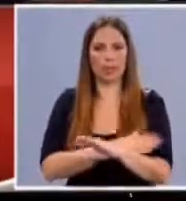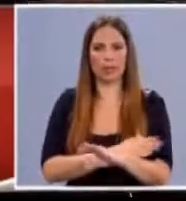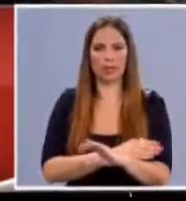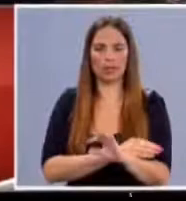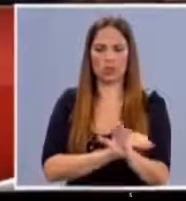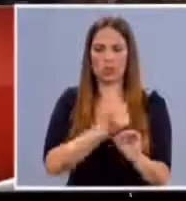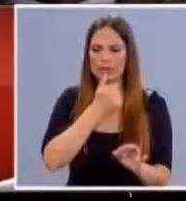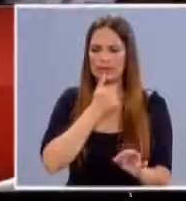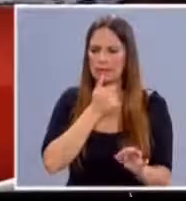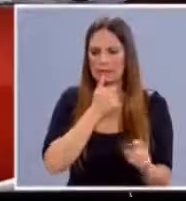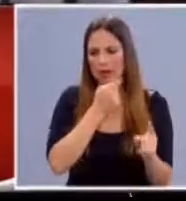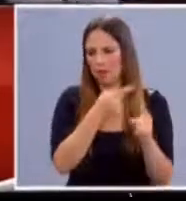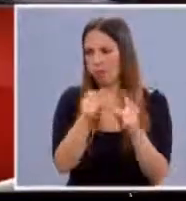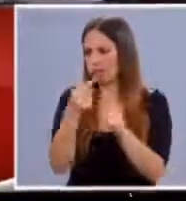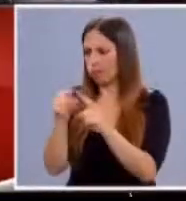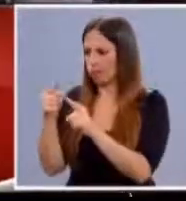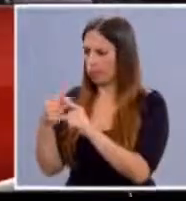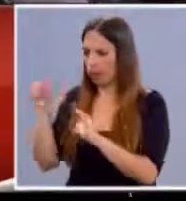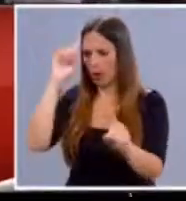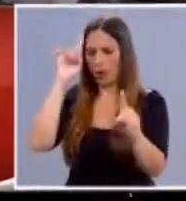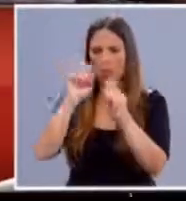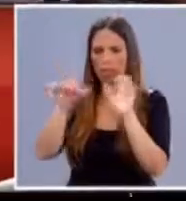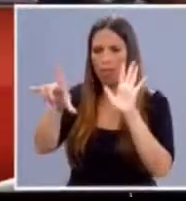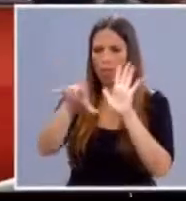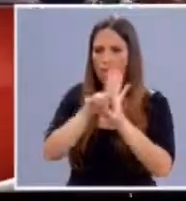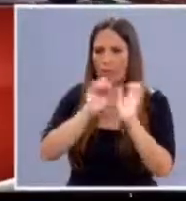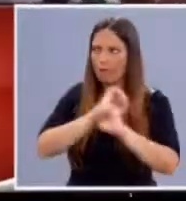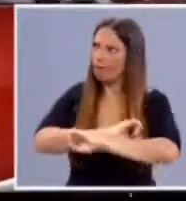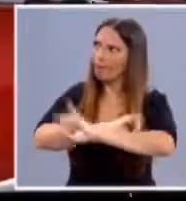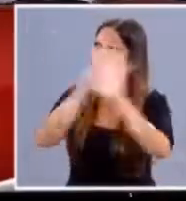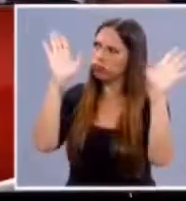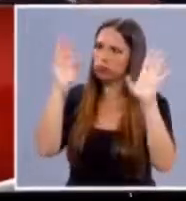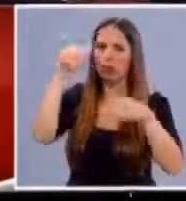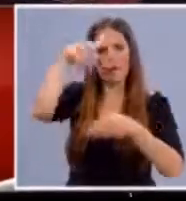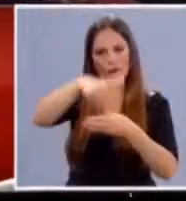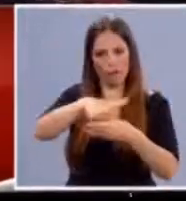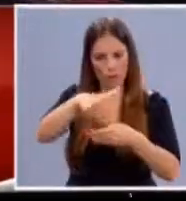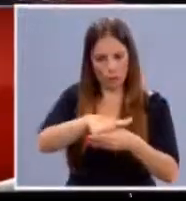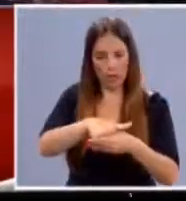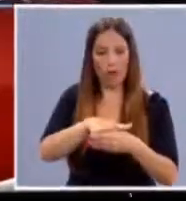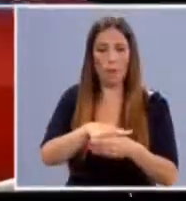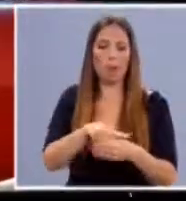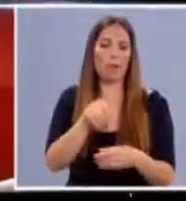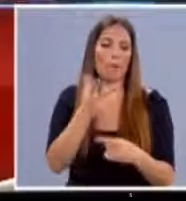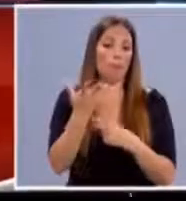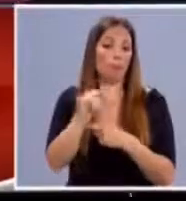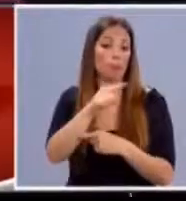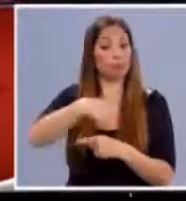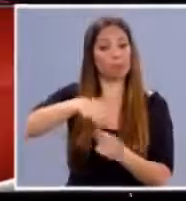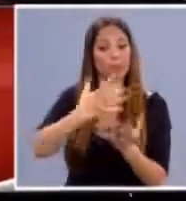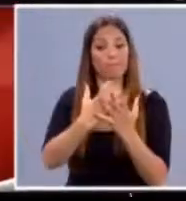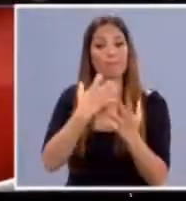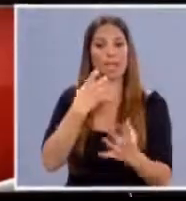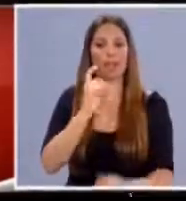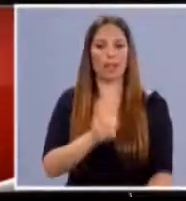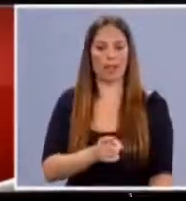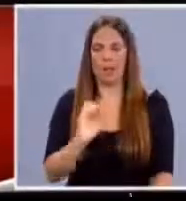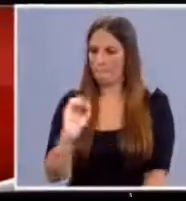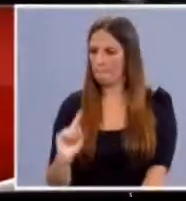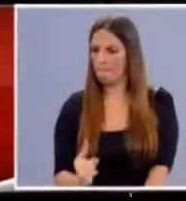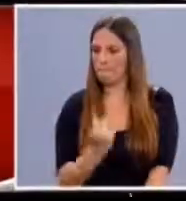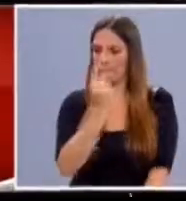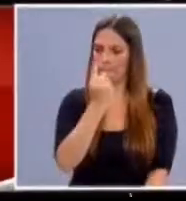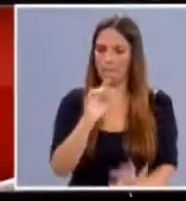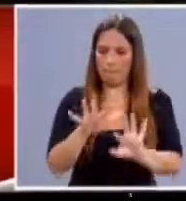querem a total legalidade, transparência e isenção do ato de votação. Entre as várias medidas, salientamos, serão usadas pela primeira vez em Assembleia